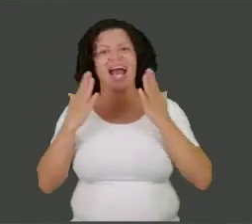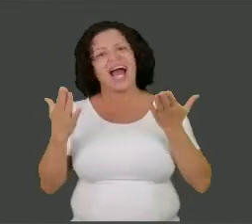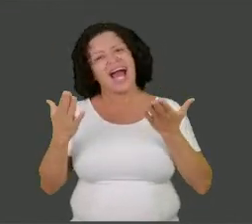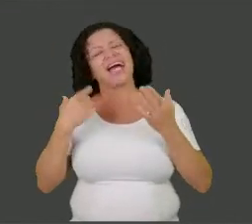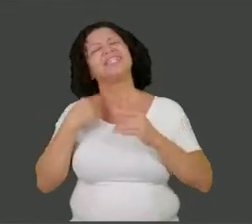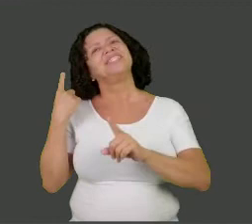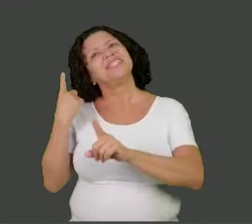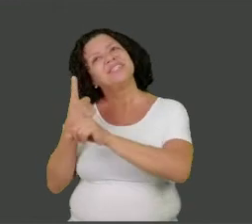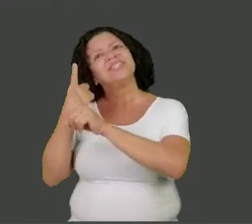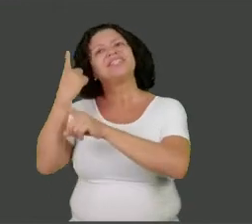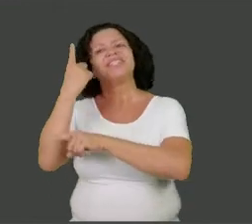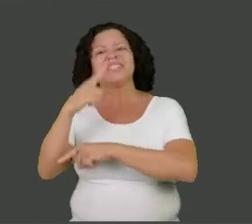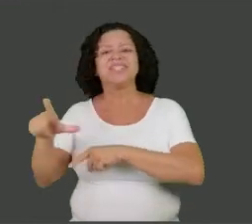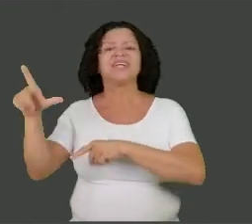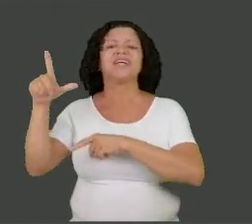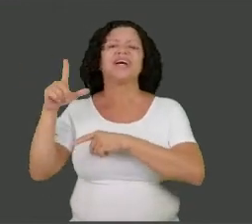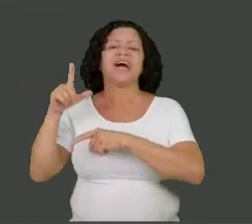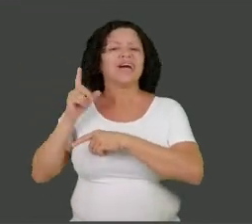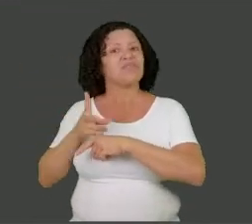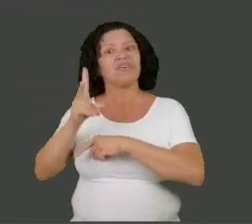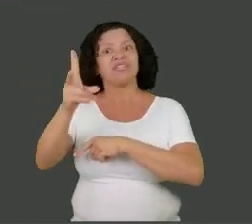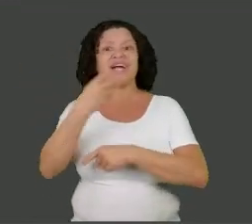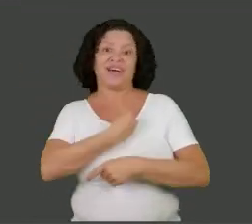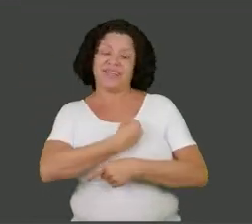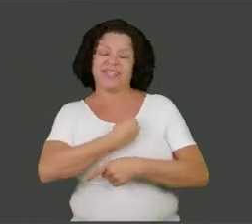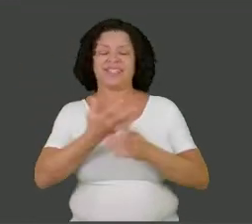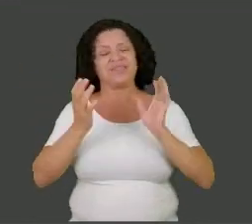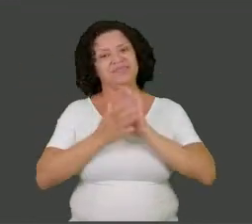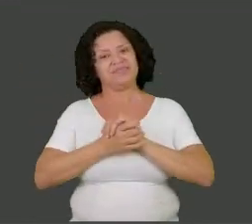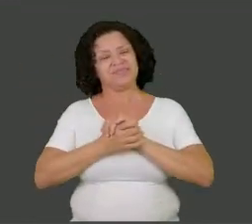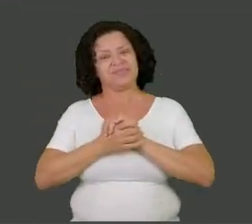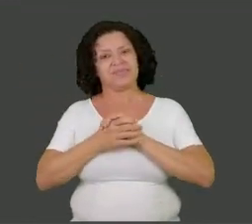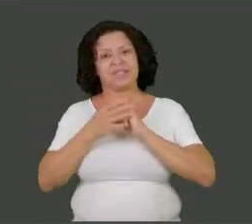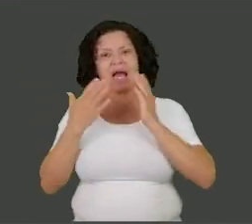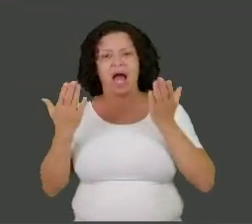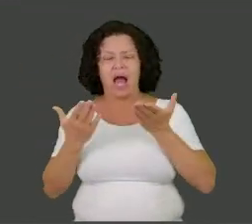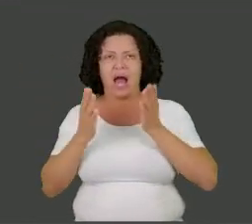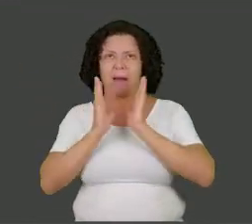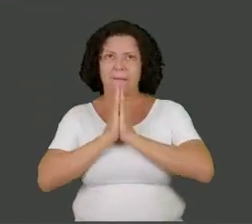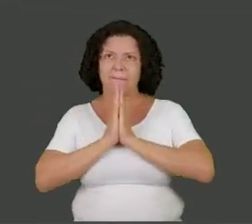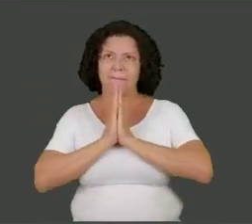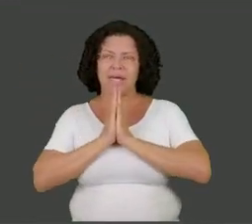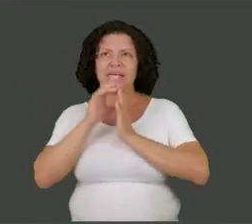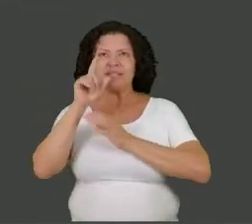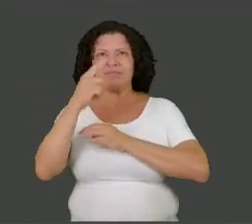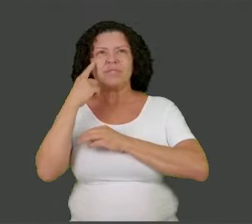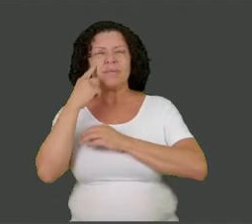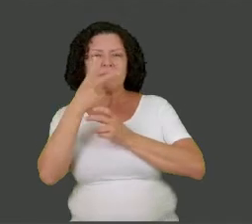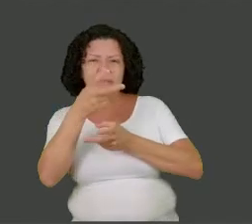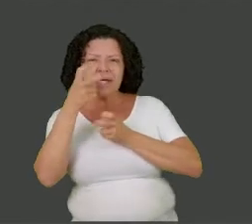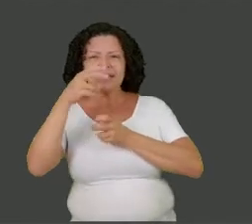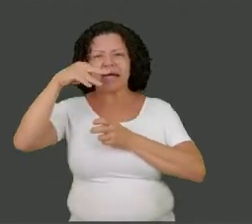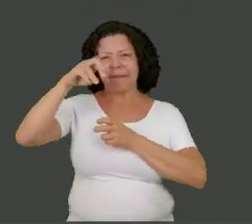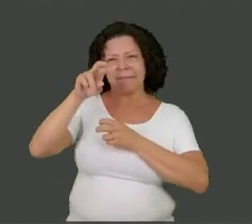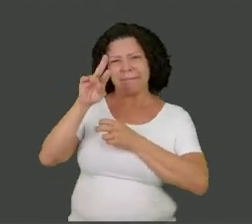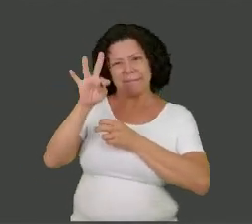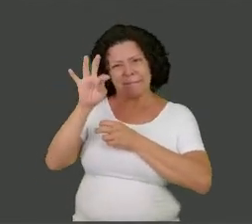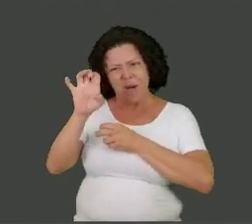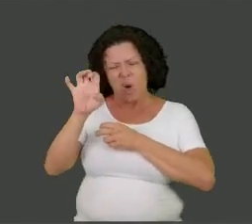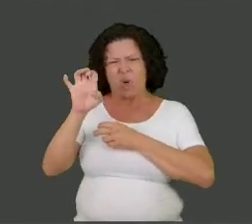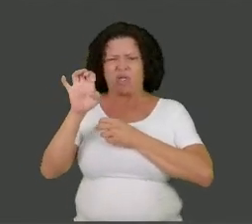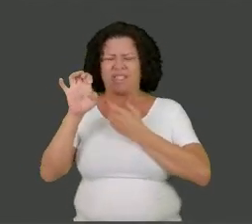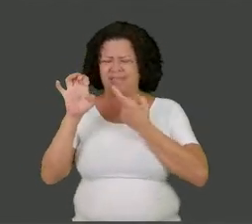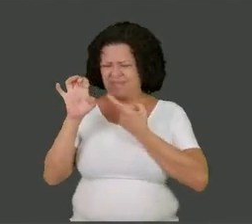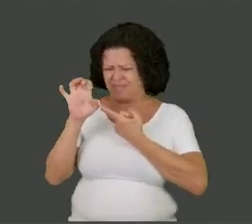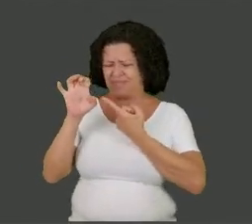e nós nos reencontraremos e seguiríamos a nossa vida. Se a gente olha a morte ou a desencarnação com